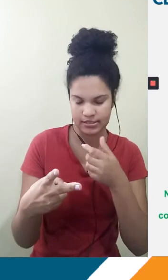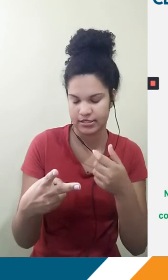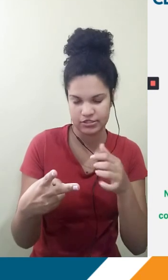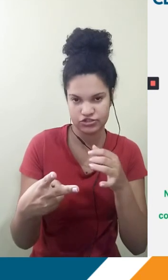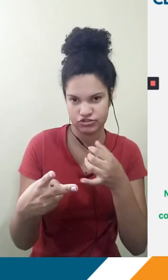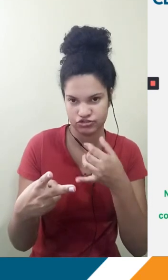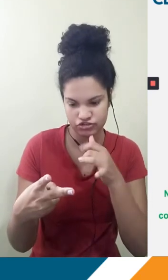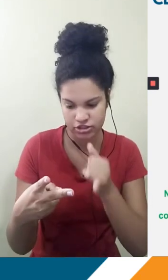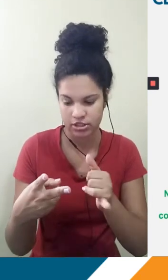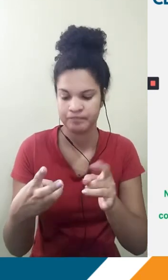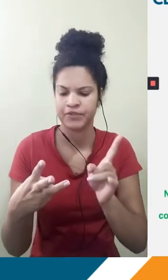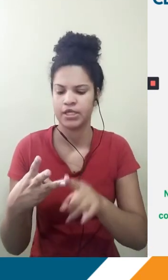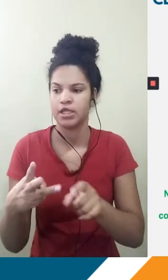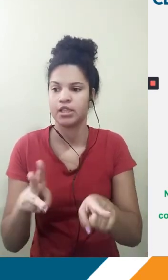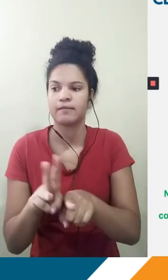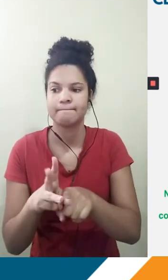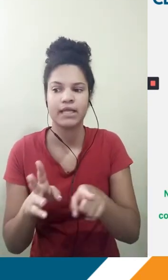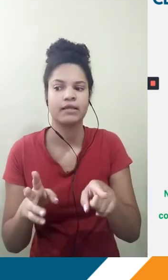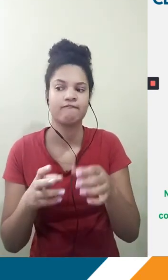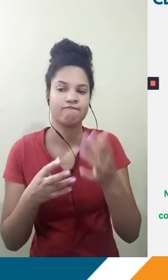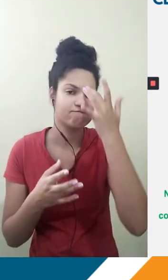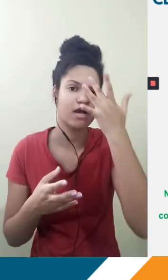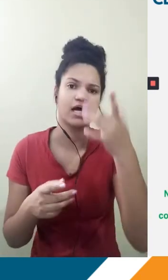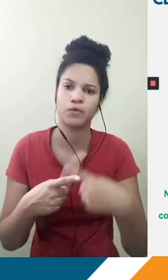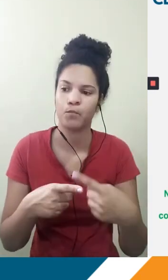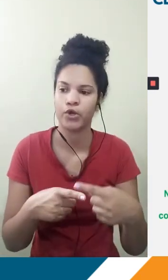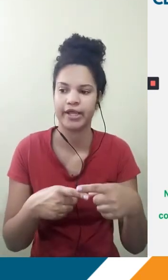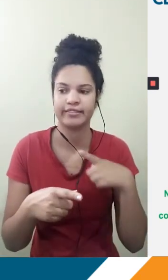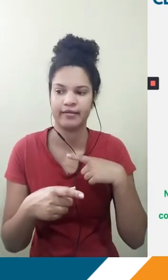de membrana, facilitando a difusão,